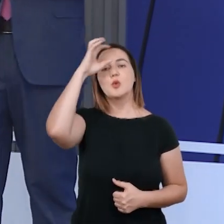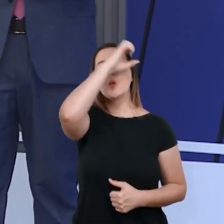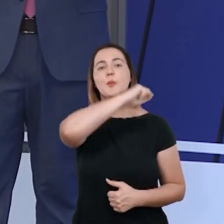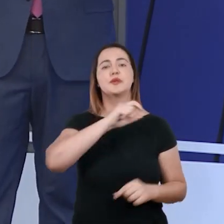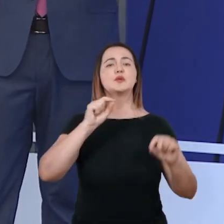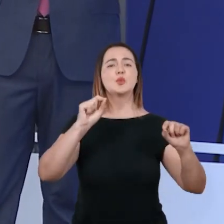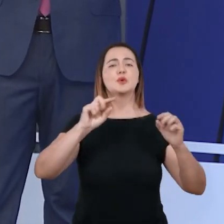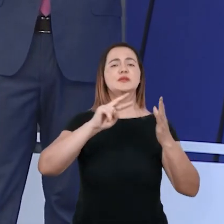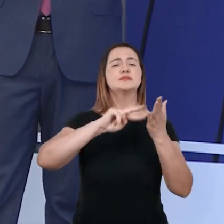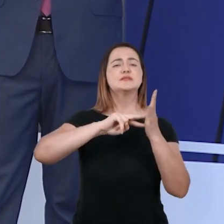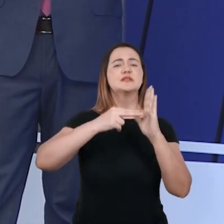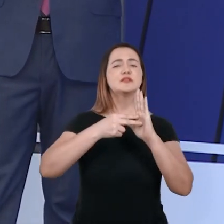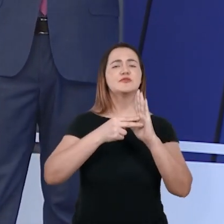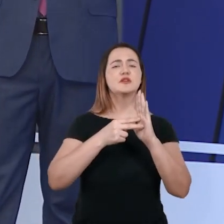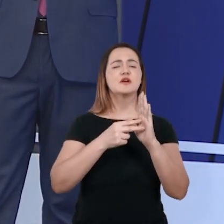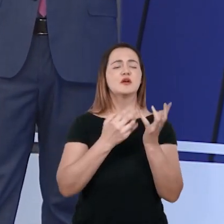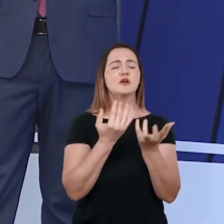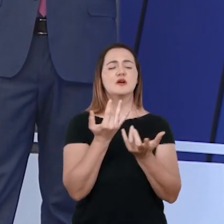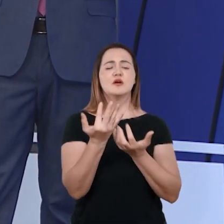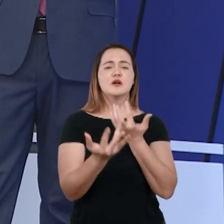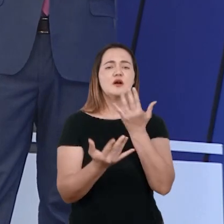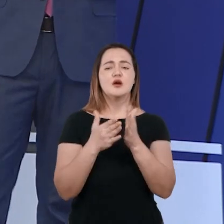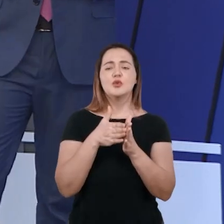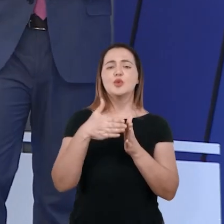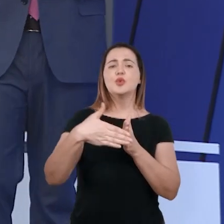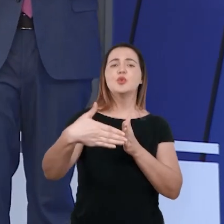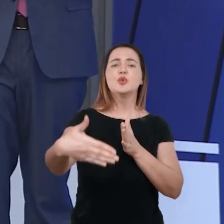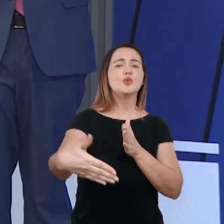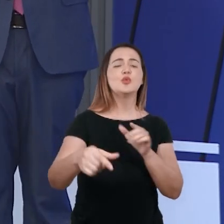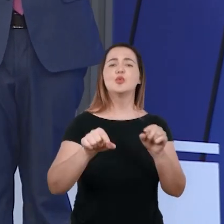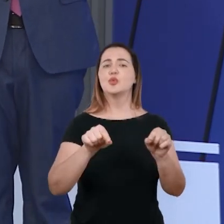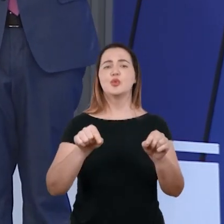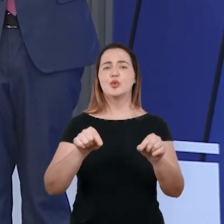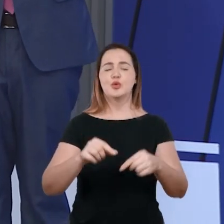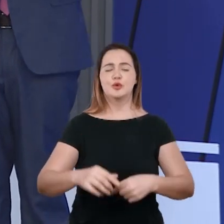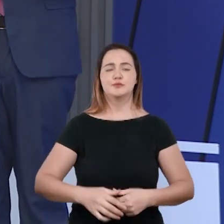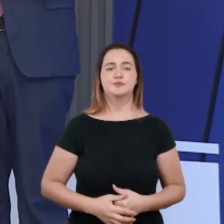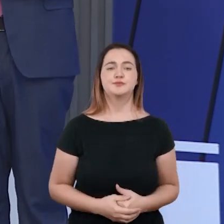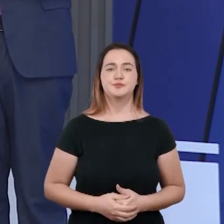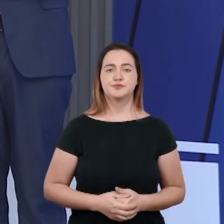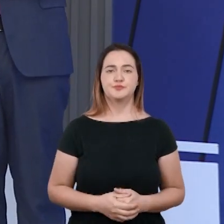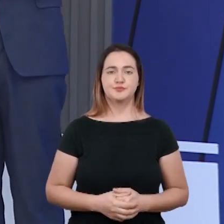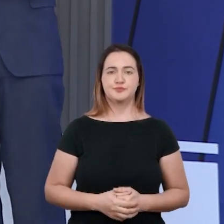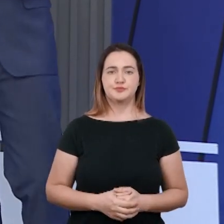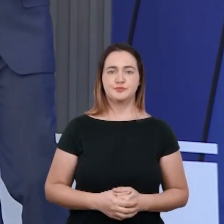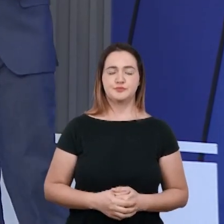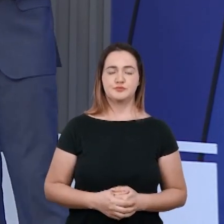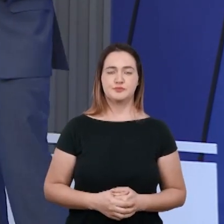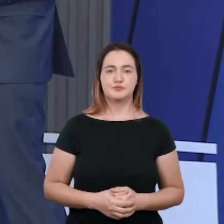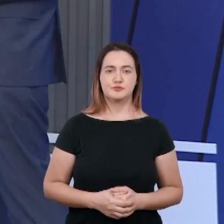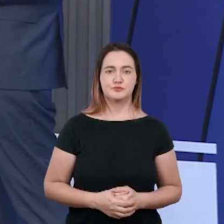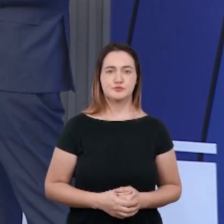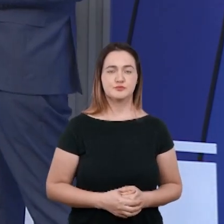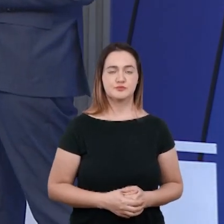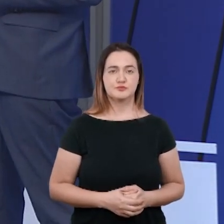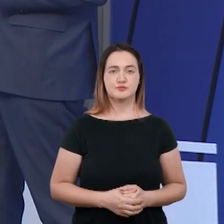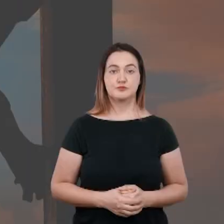para compreender este cenário da teologia que Deus nos apresenta sobre o